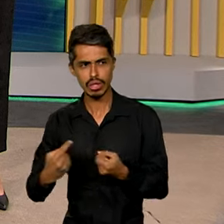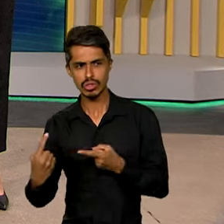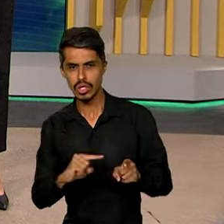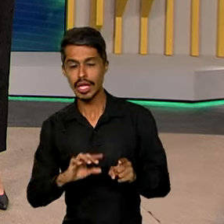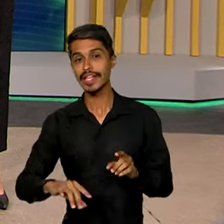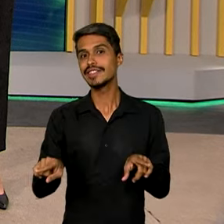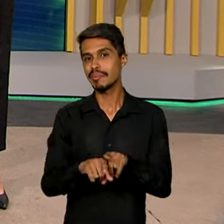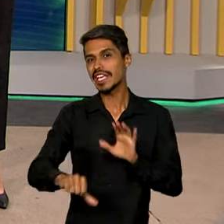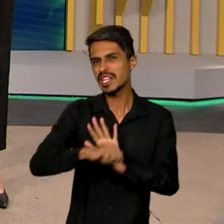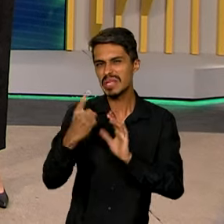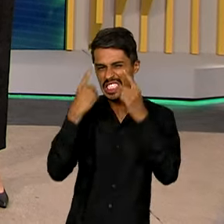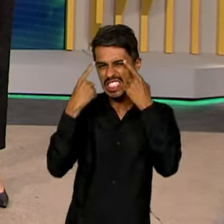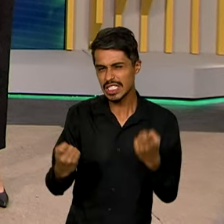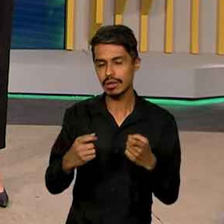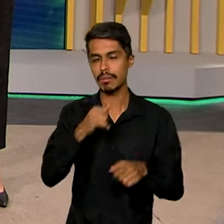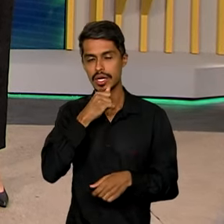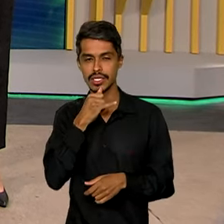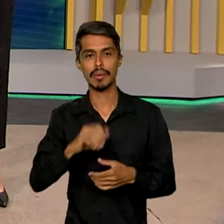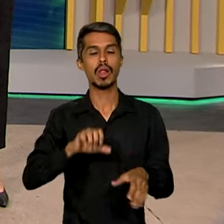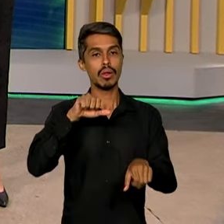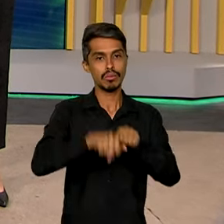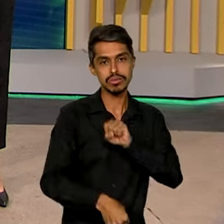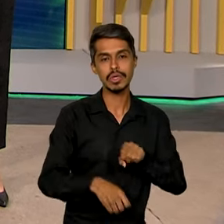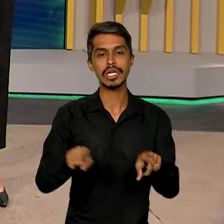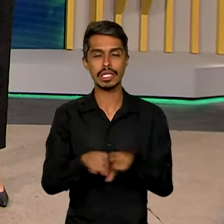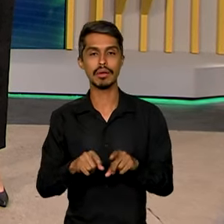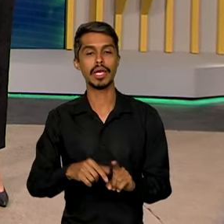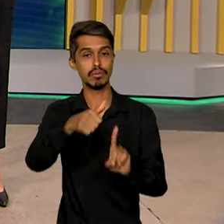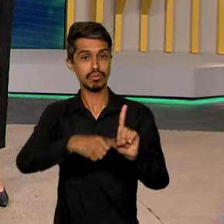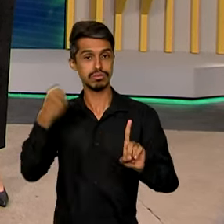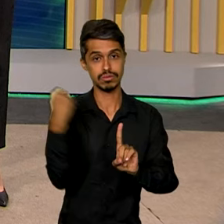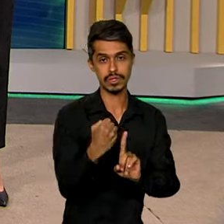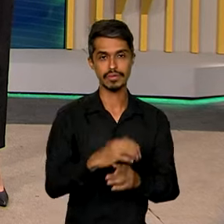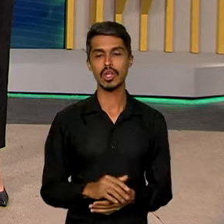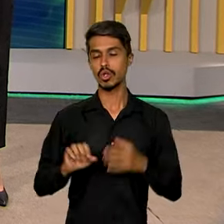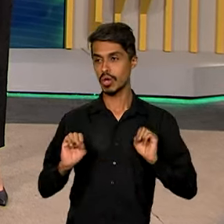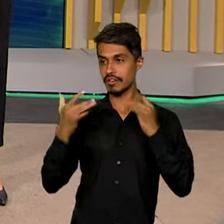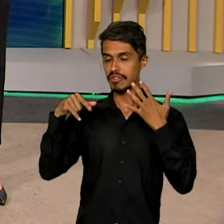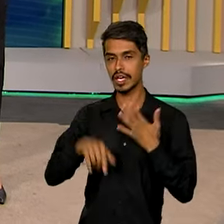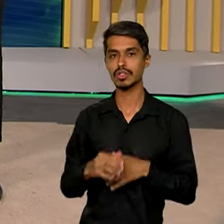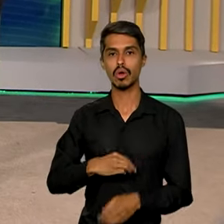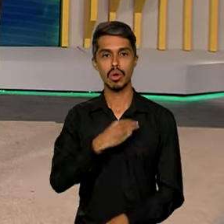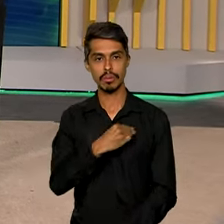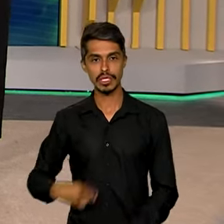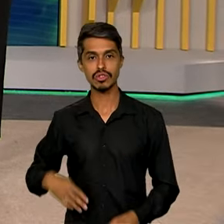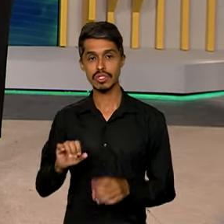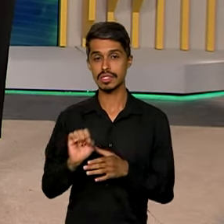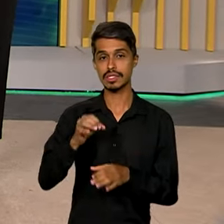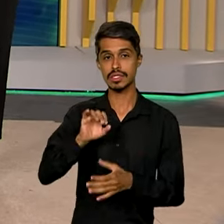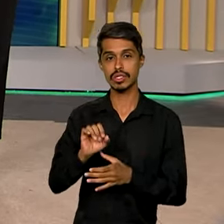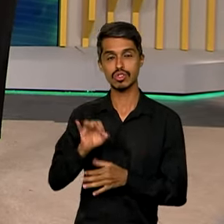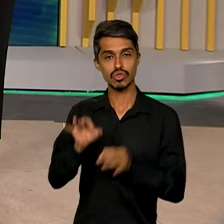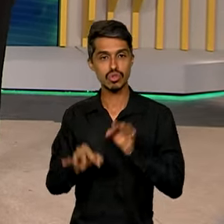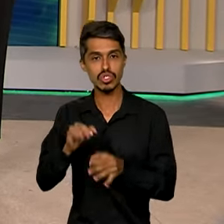crimes violentos, como homicídios e feminicídios. Durante o evento, o ministro da Justiça e Segurança Pública entregou